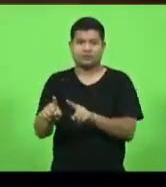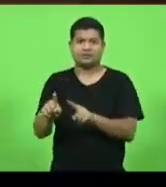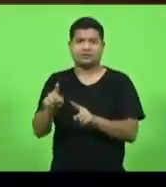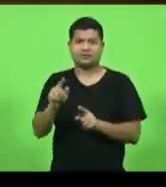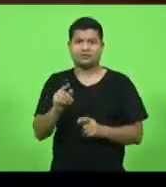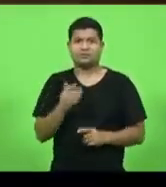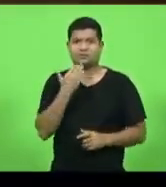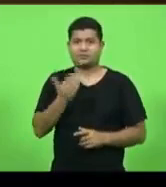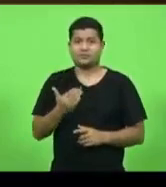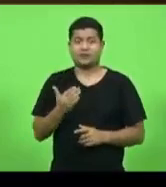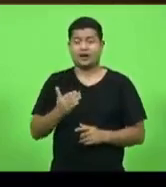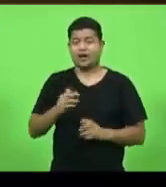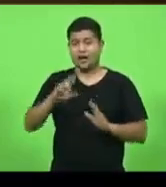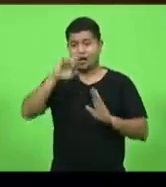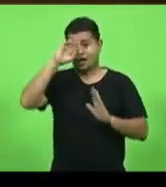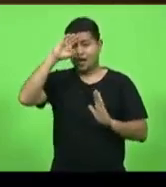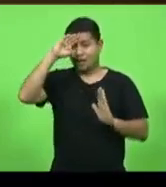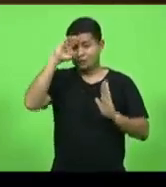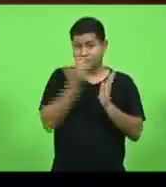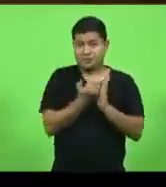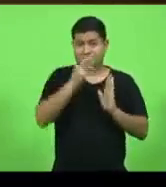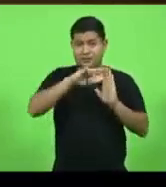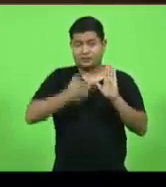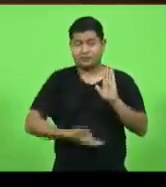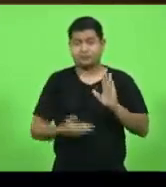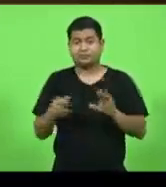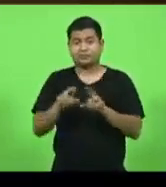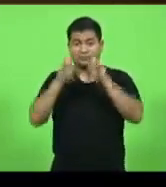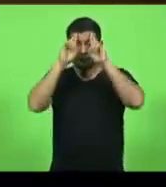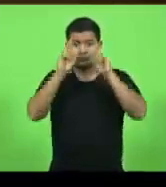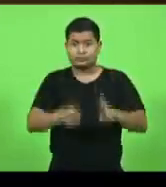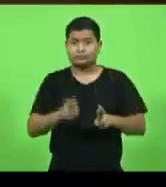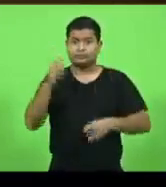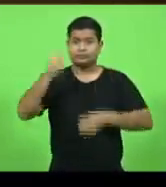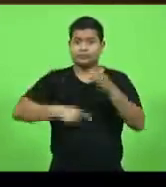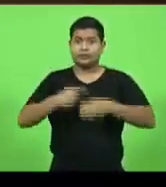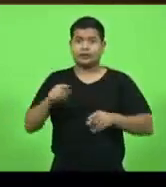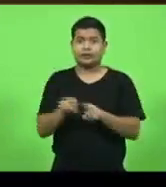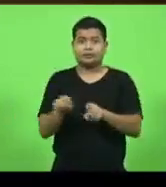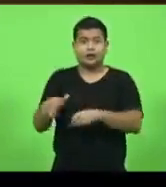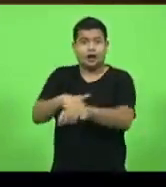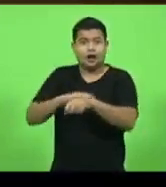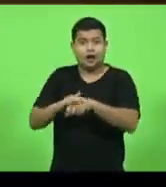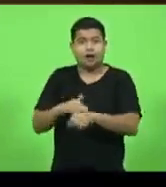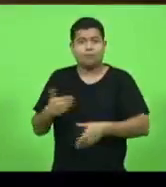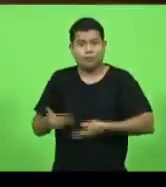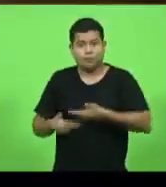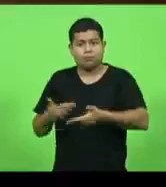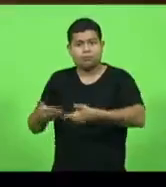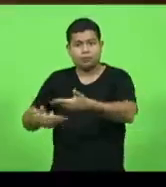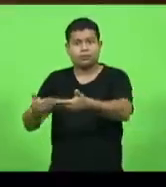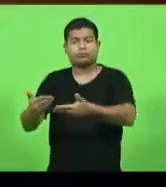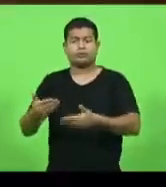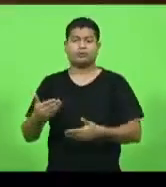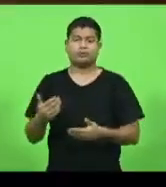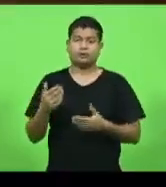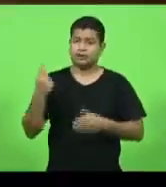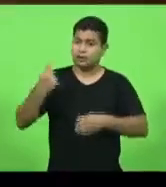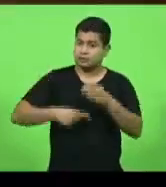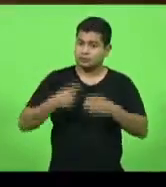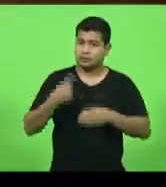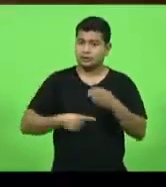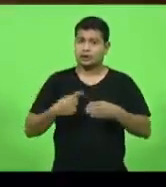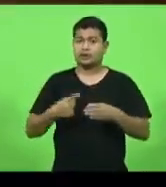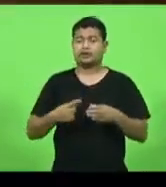em respeito às comissões, em respeito ao diálogo e à tramitação que a Comissão